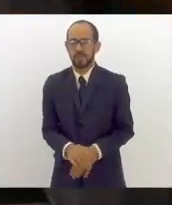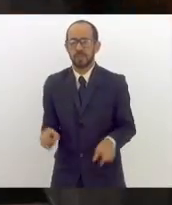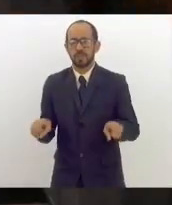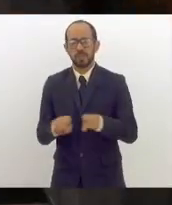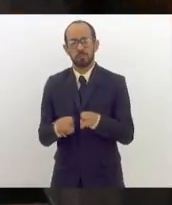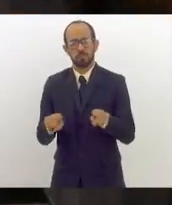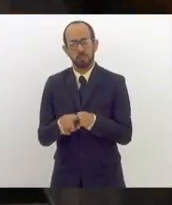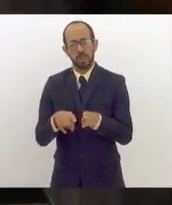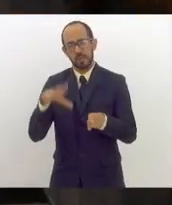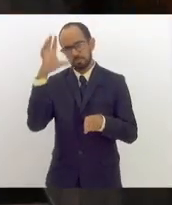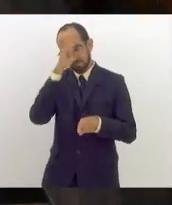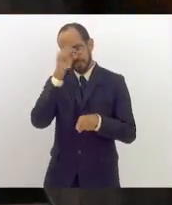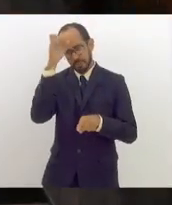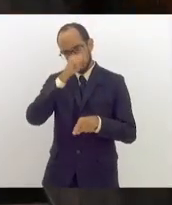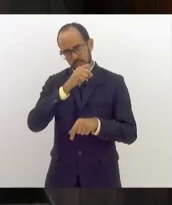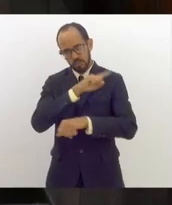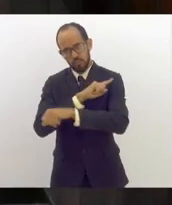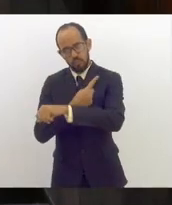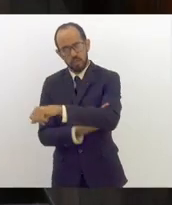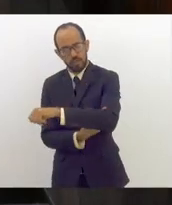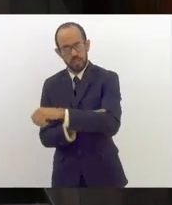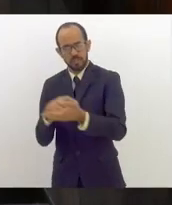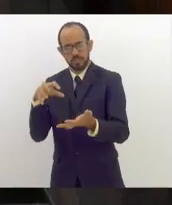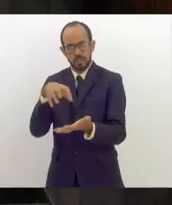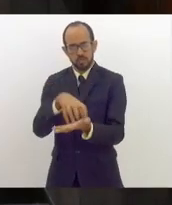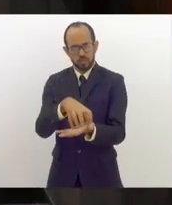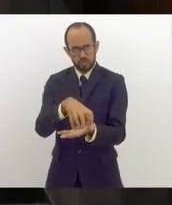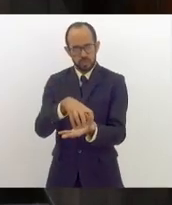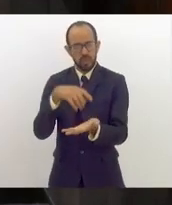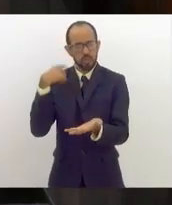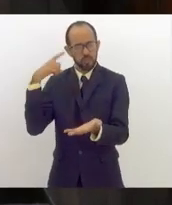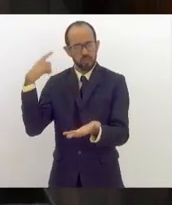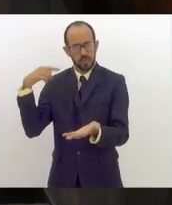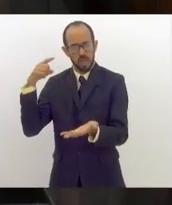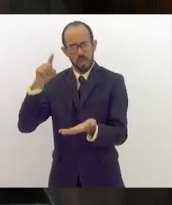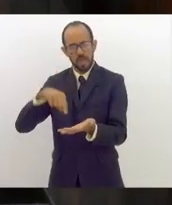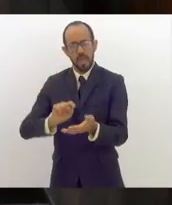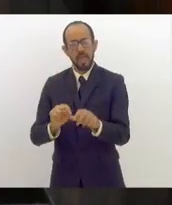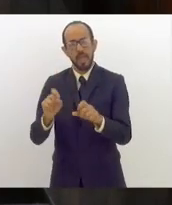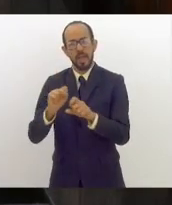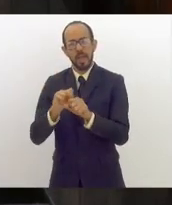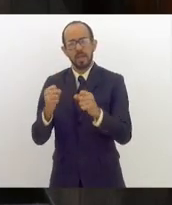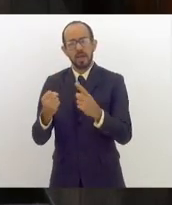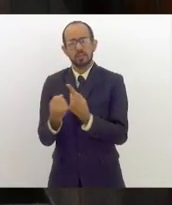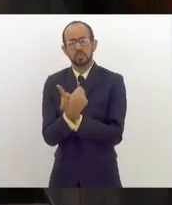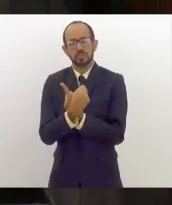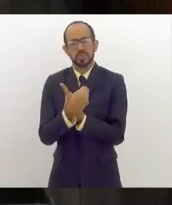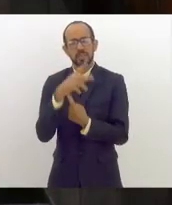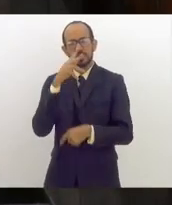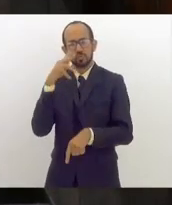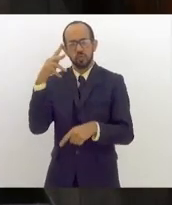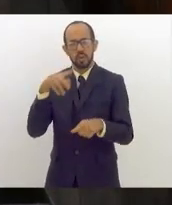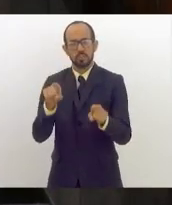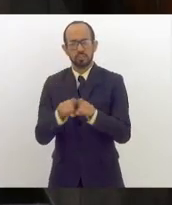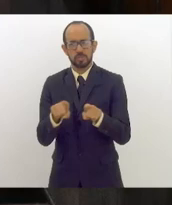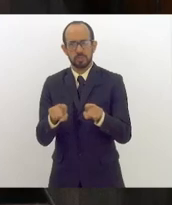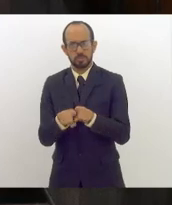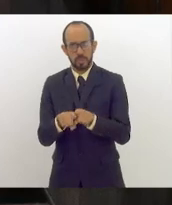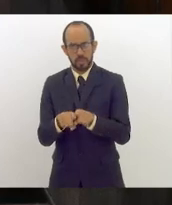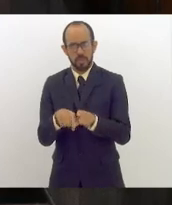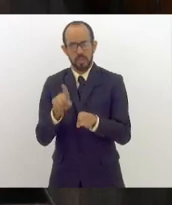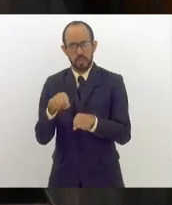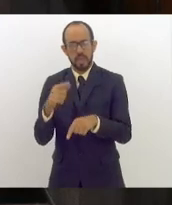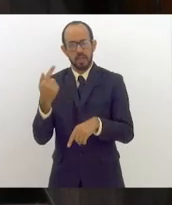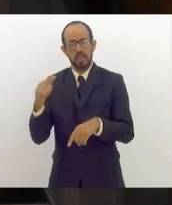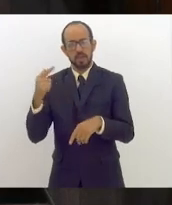aprendi também que fortalecer advocacia fortalecer a sociedade o advogado forte é o advogado é uma sociedade forte a garantia